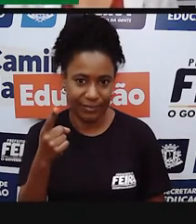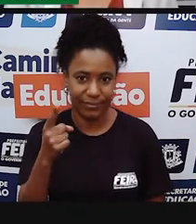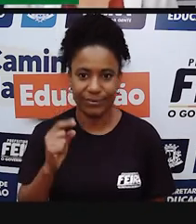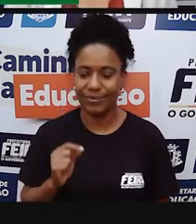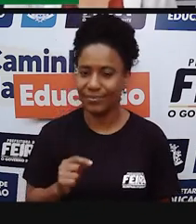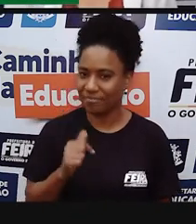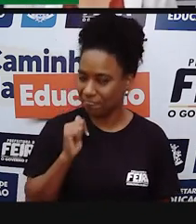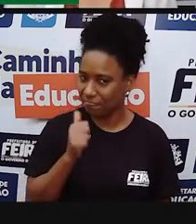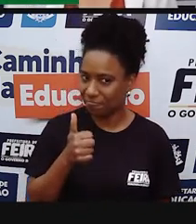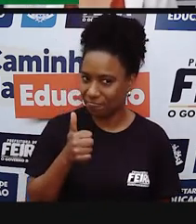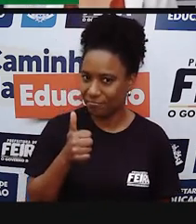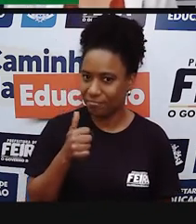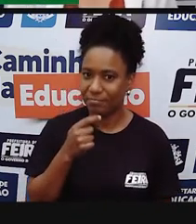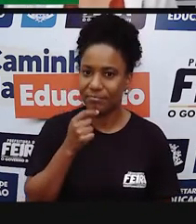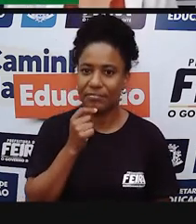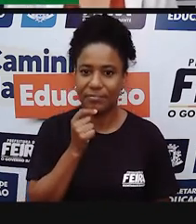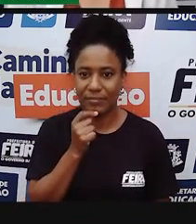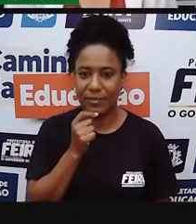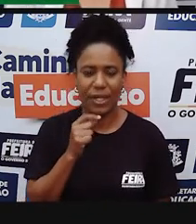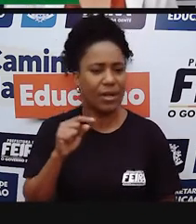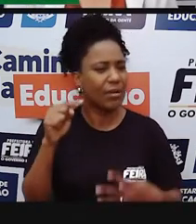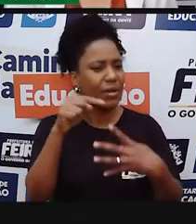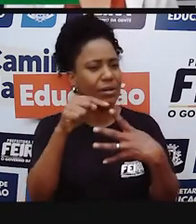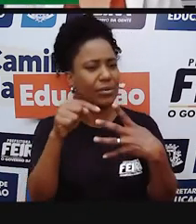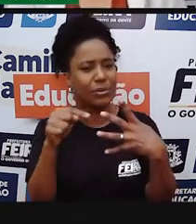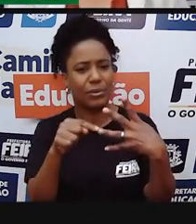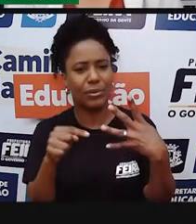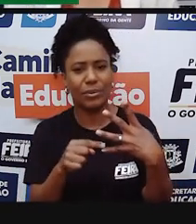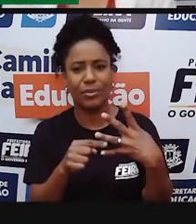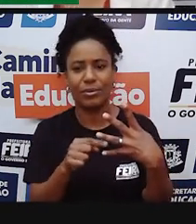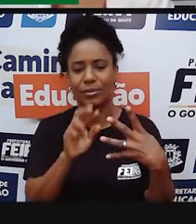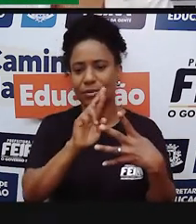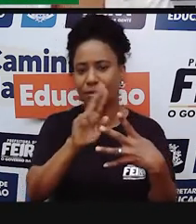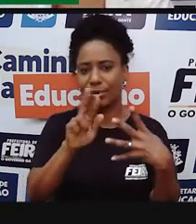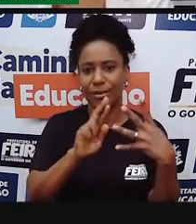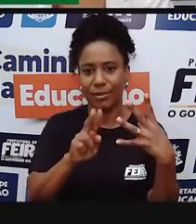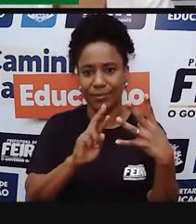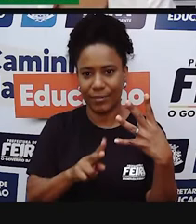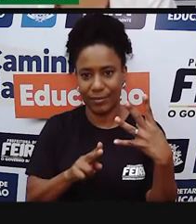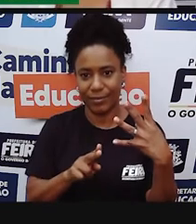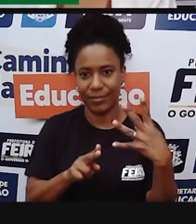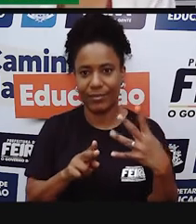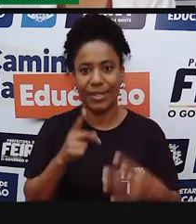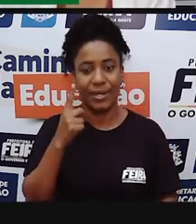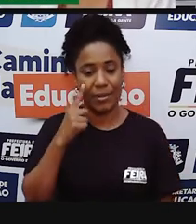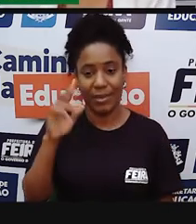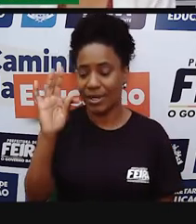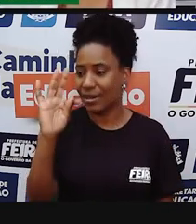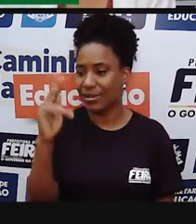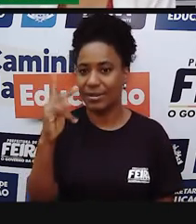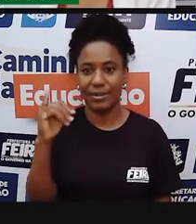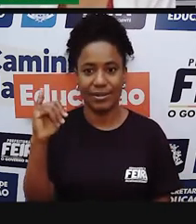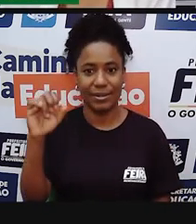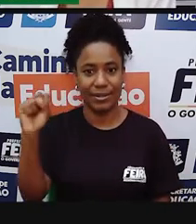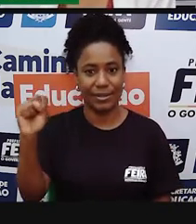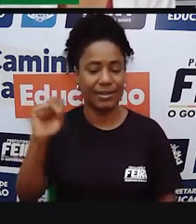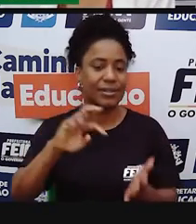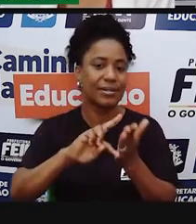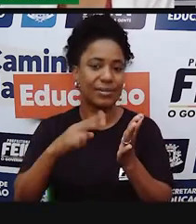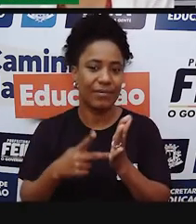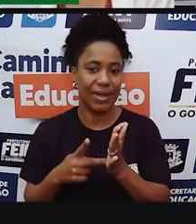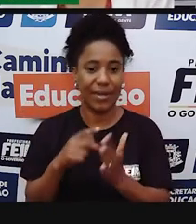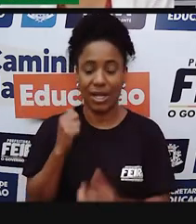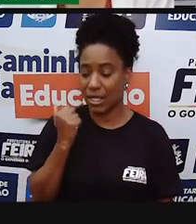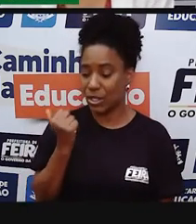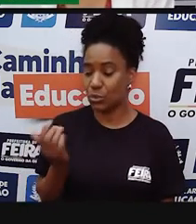O perigoso Qual a diferença entre essas palavras com a primeira delas é ver significa